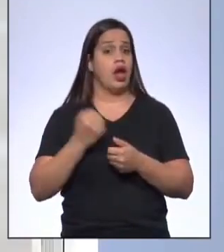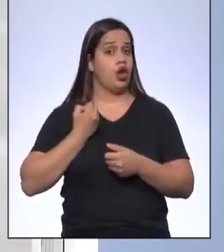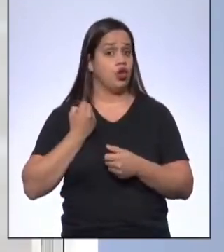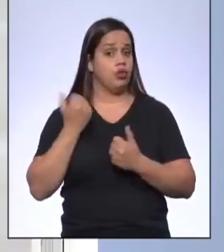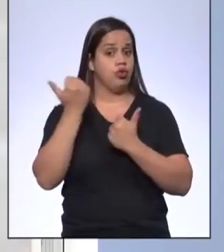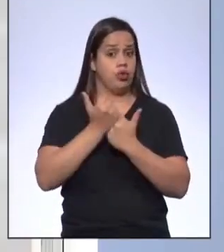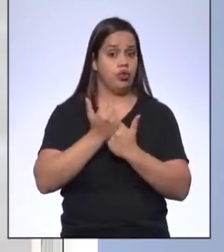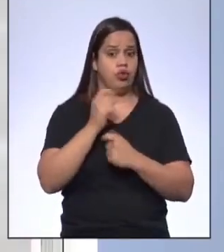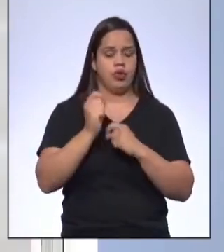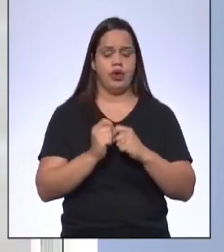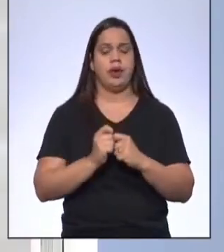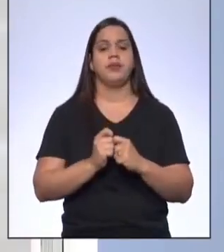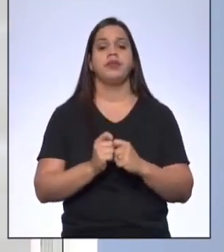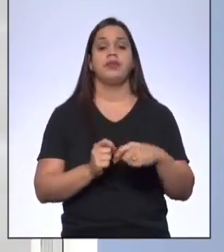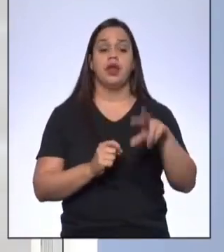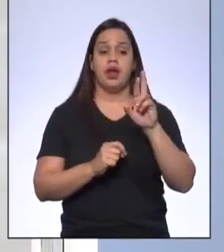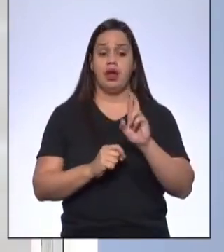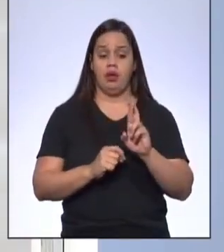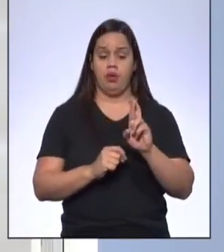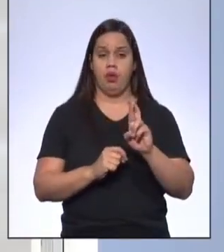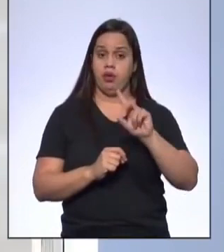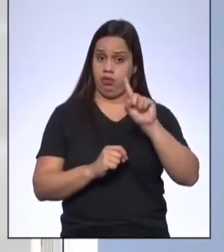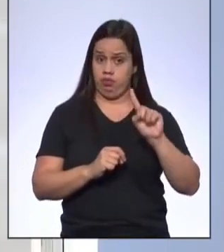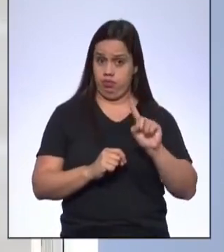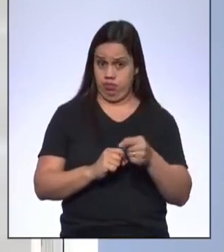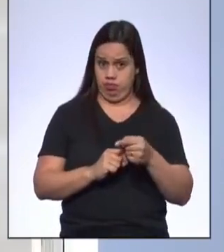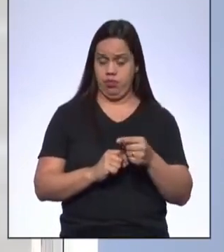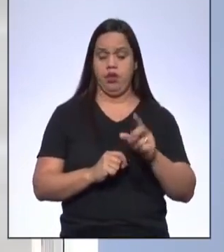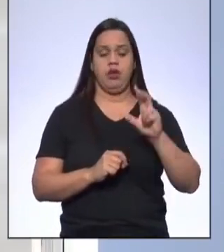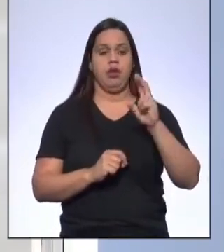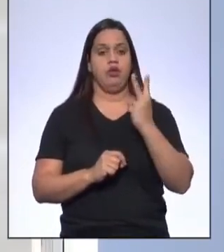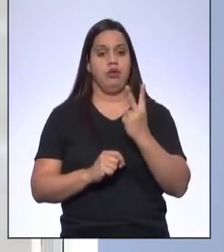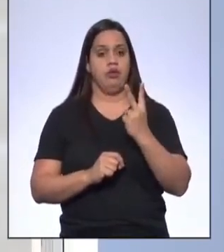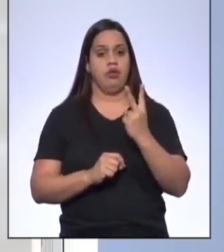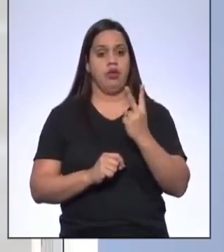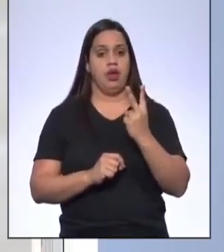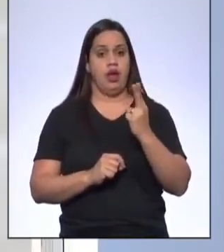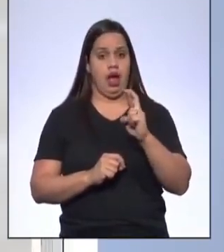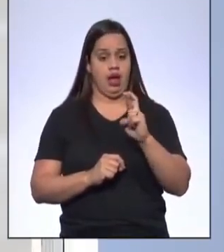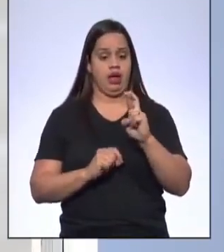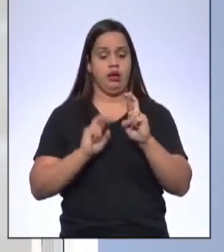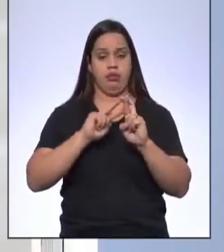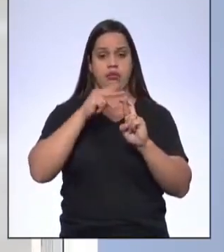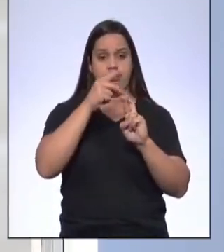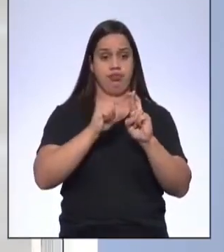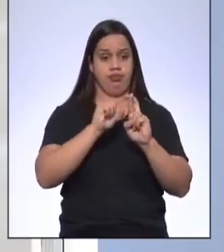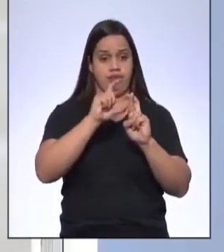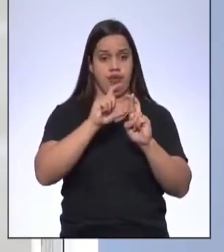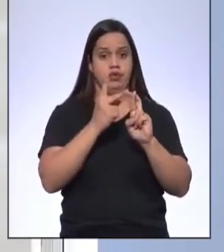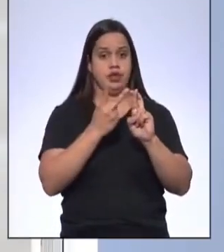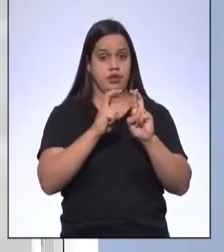R maiúsculo é o 25, né? E o minúsculo é 20. E o minúsculo é